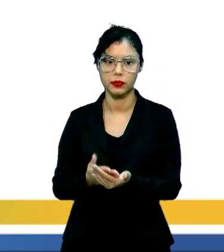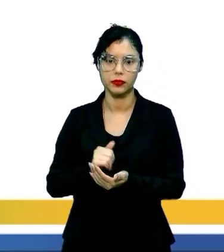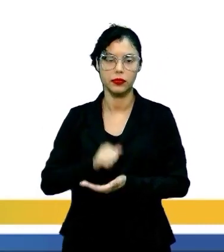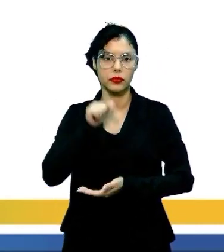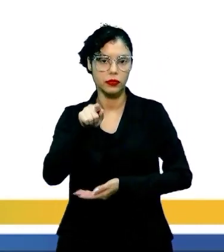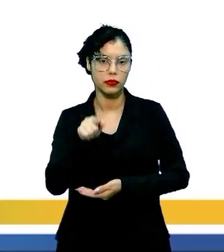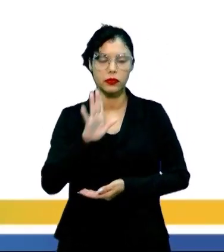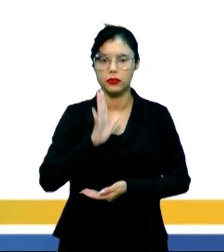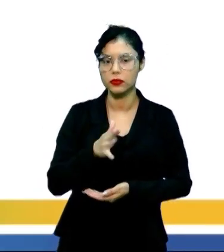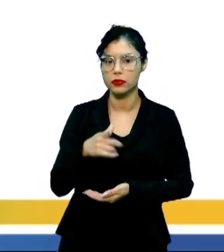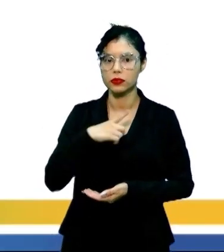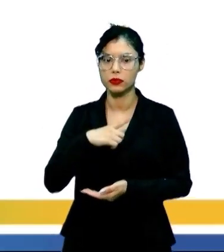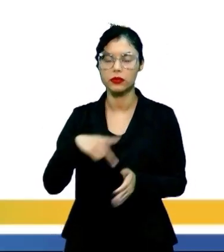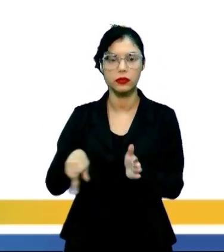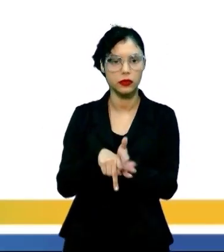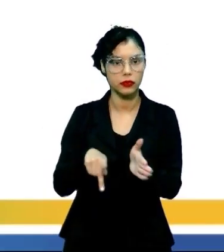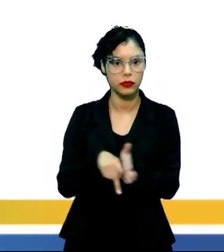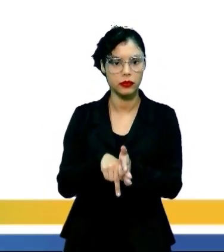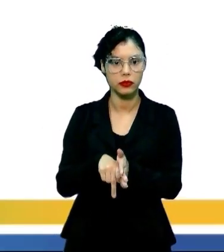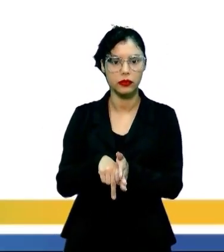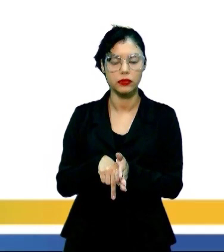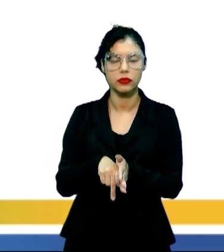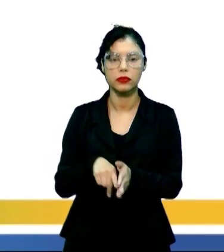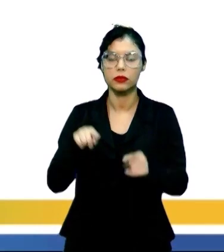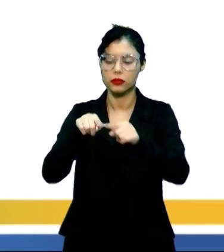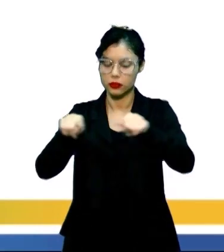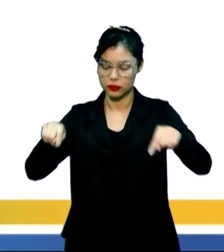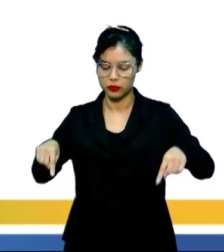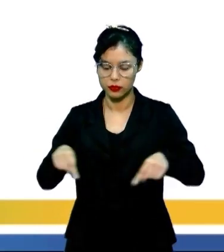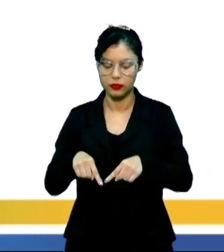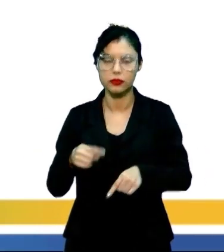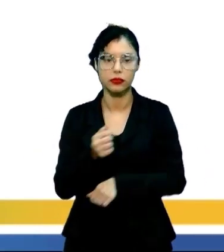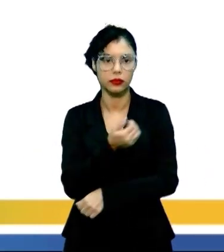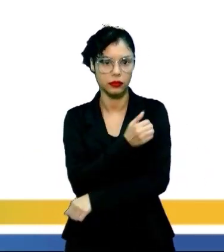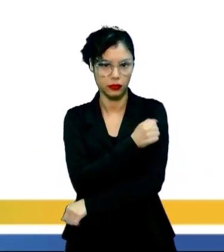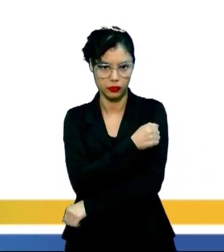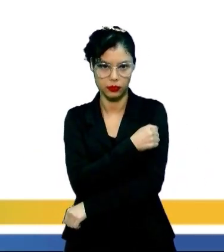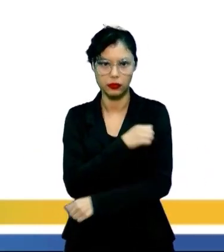que vocês estiveram dentro de sala de aula até, da cadeia